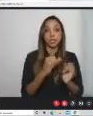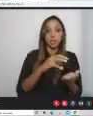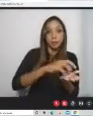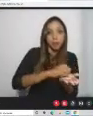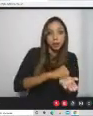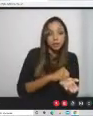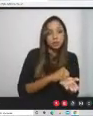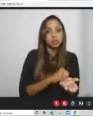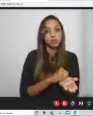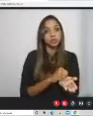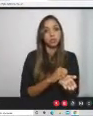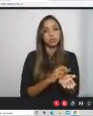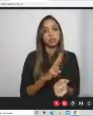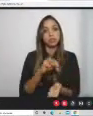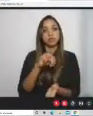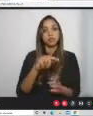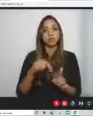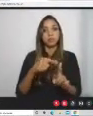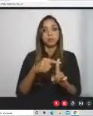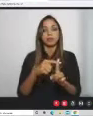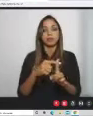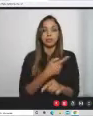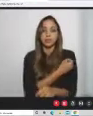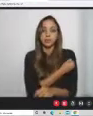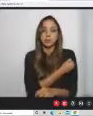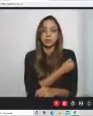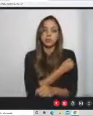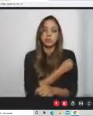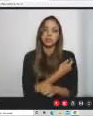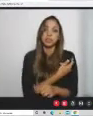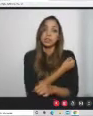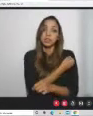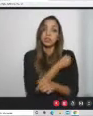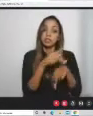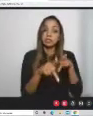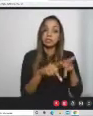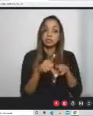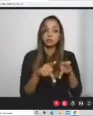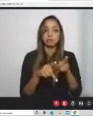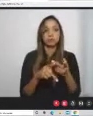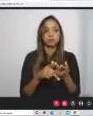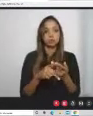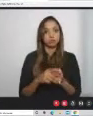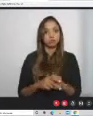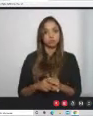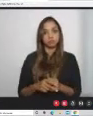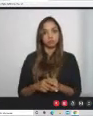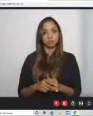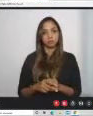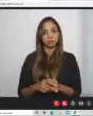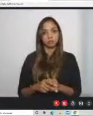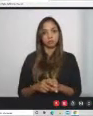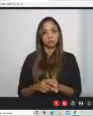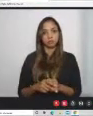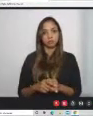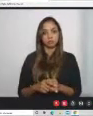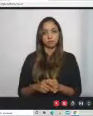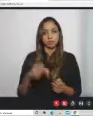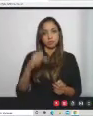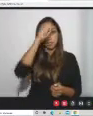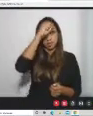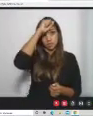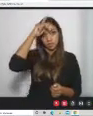no RN Mais Vacina e poder vacinar a população do nosso município. A Prefeitura de